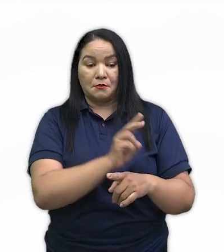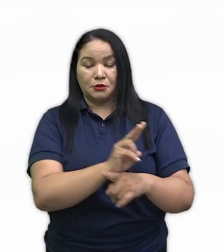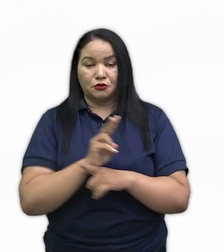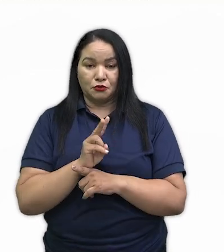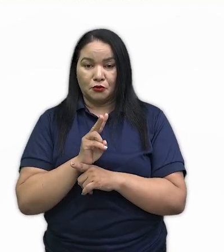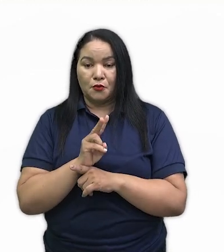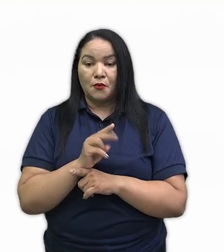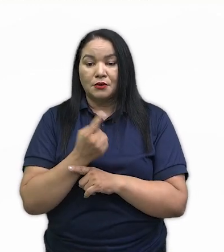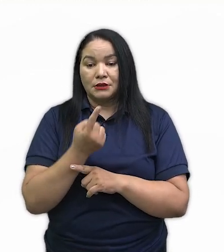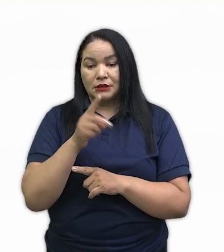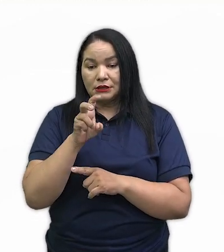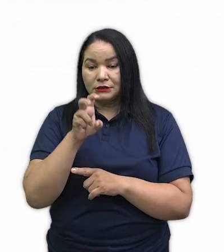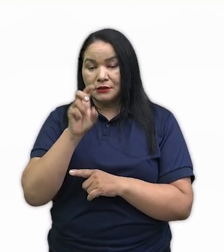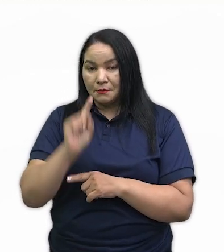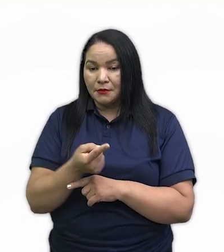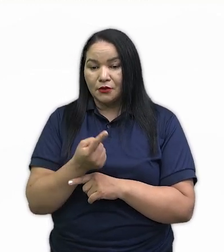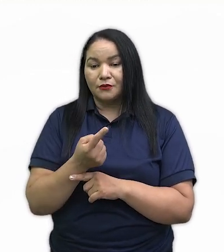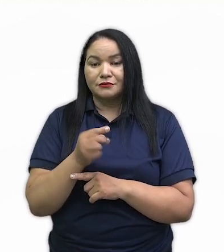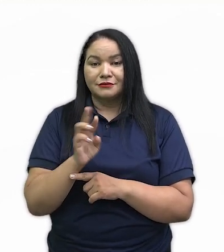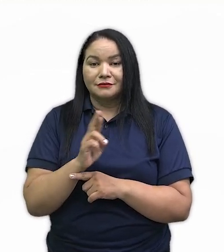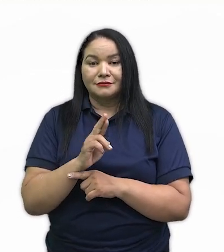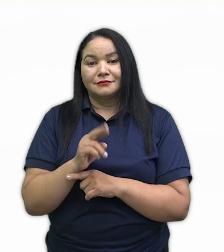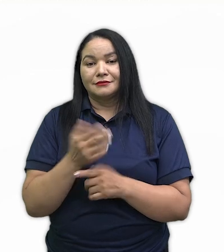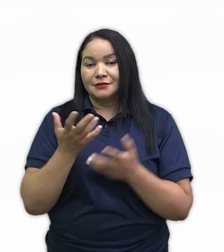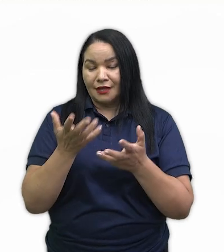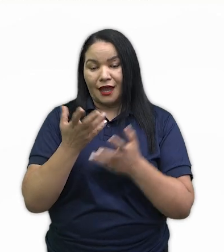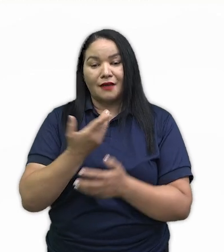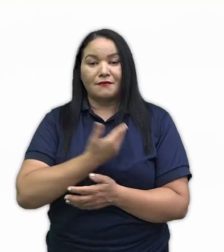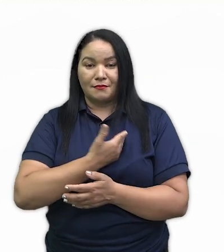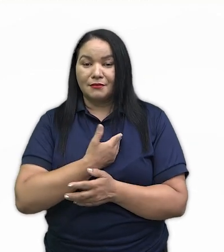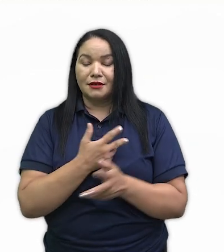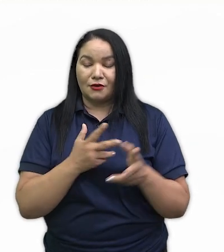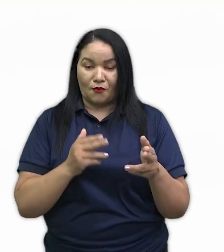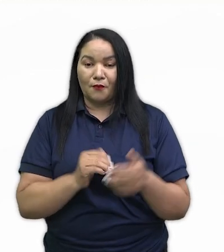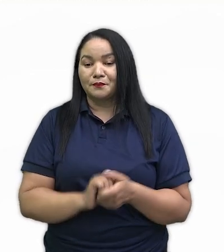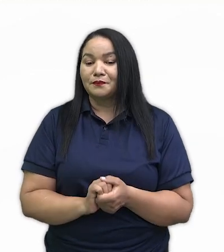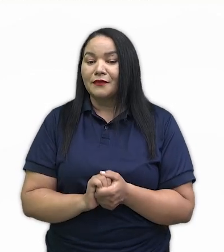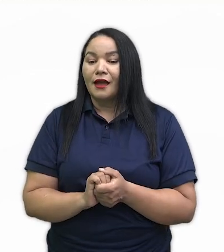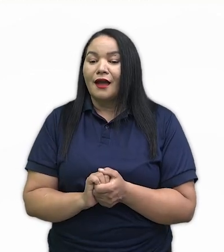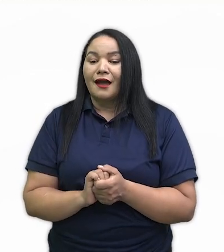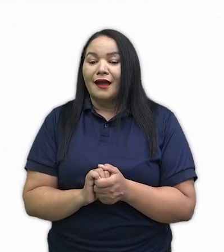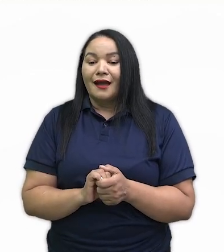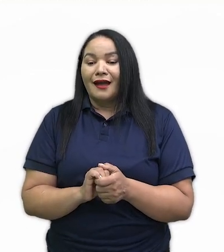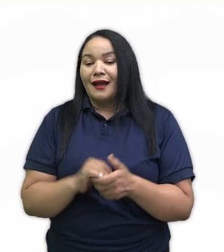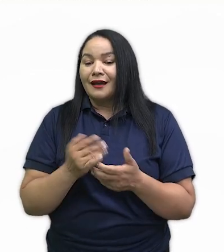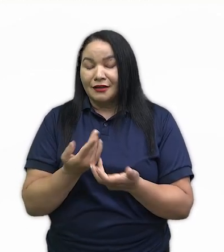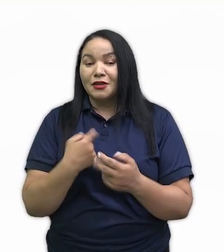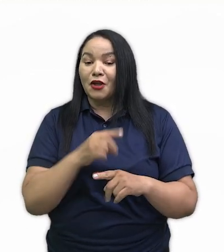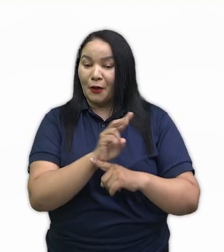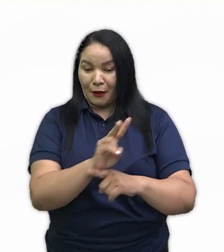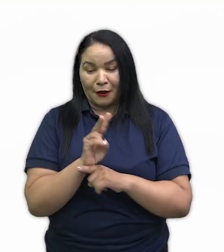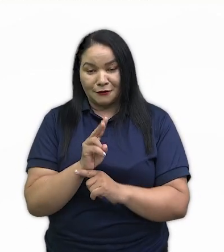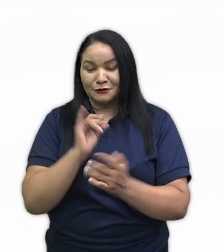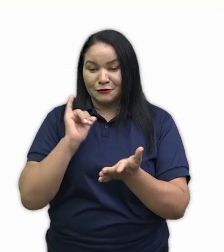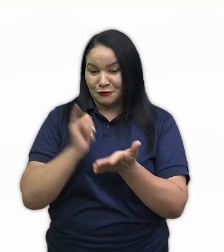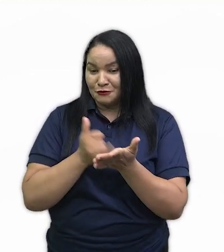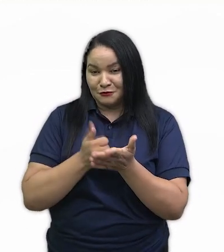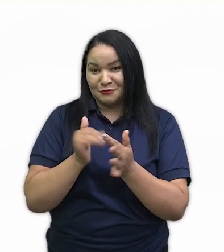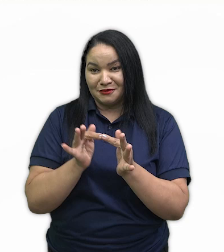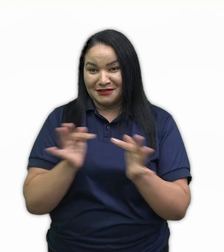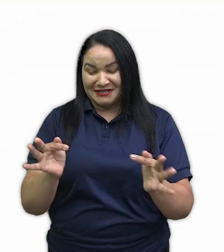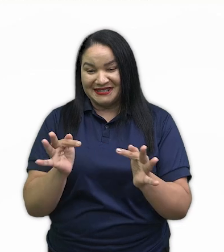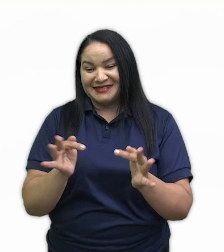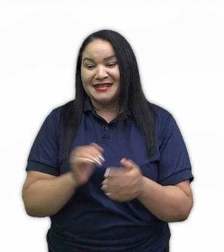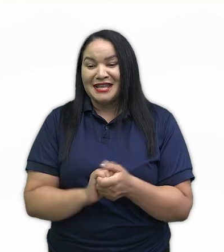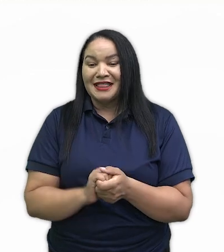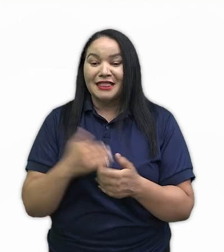emprestou R$15.000. Queria eu ter uma amiga assim também, né? Esse empréstimo foi feito a juros simples com uma taxa